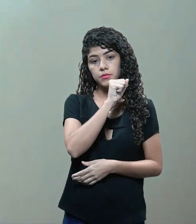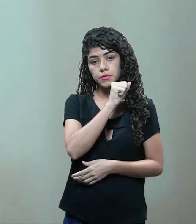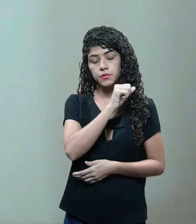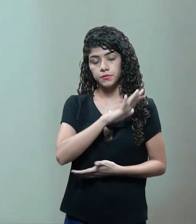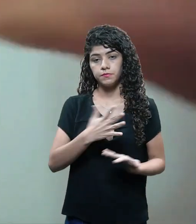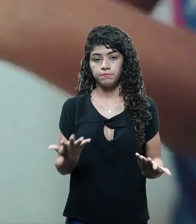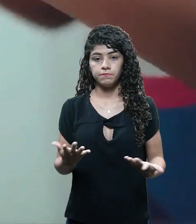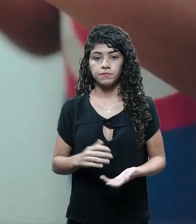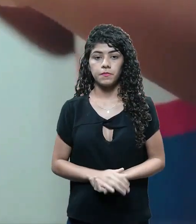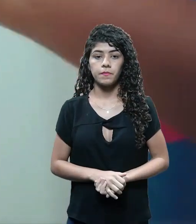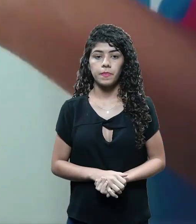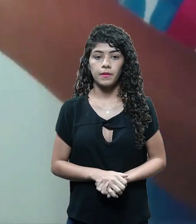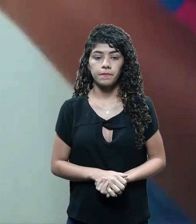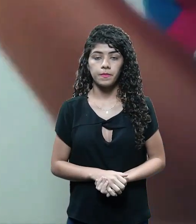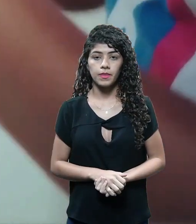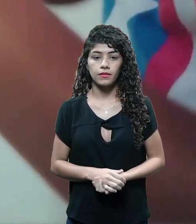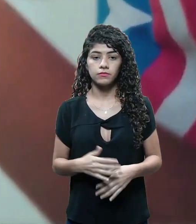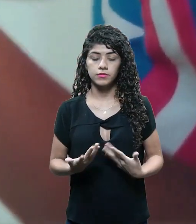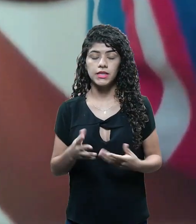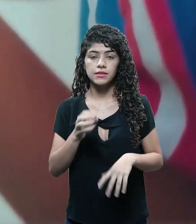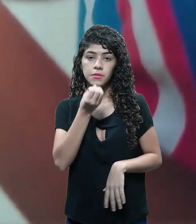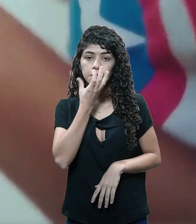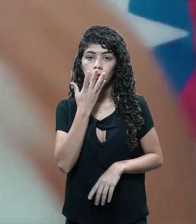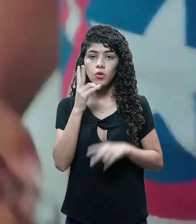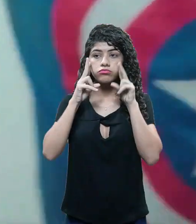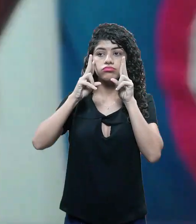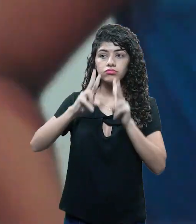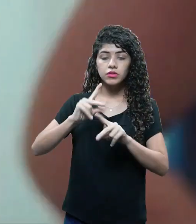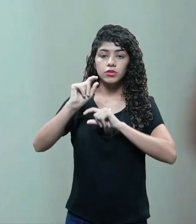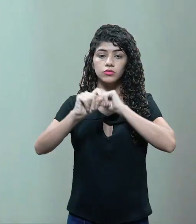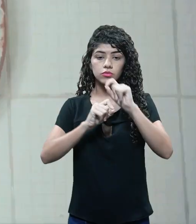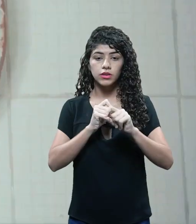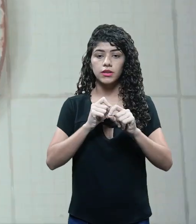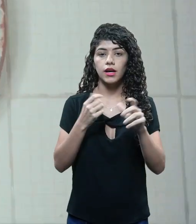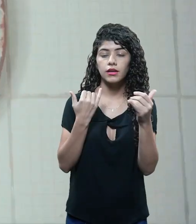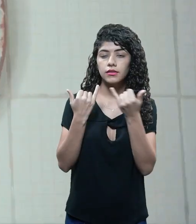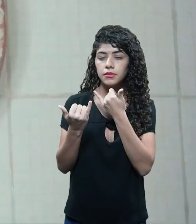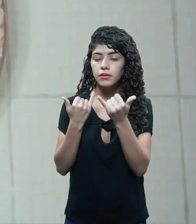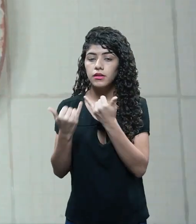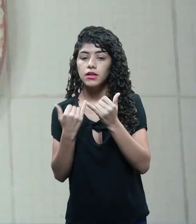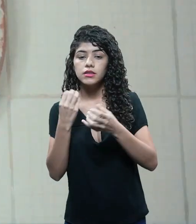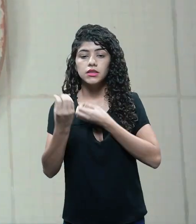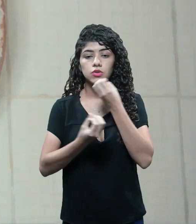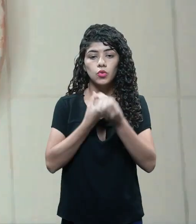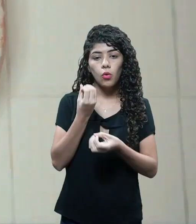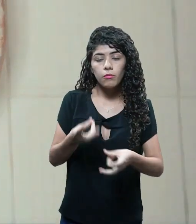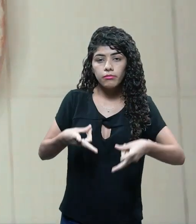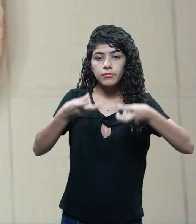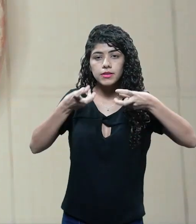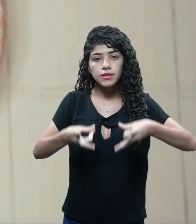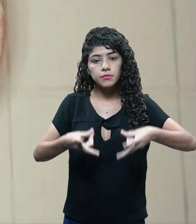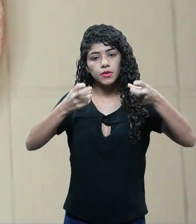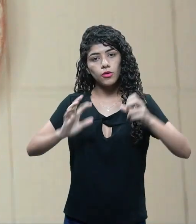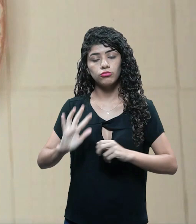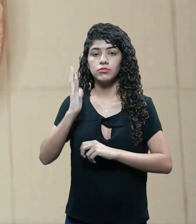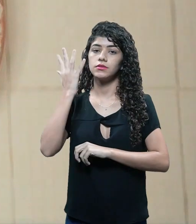rápido com uma velocidade? É sempre bom ter esse olhar atento para a verossimilhança de como capturar essa